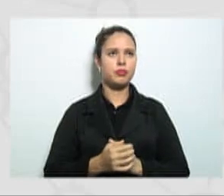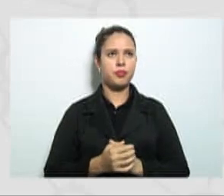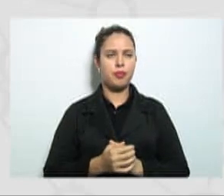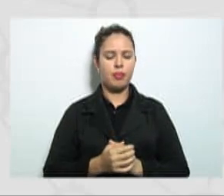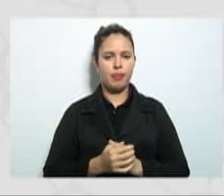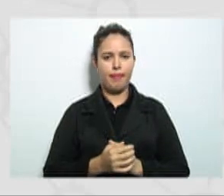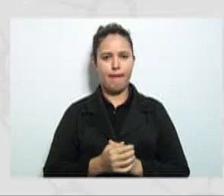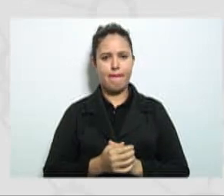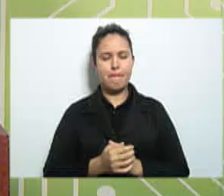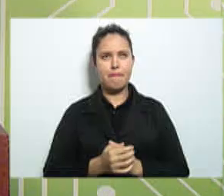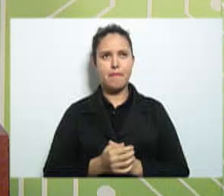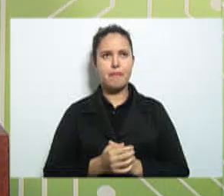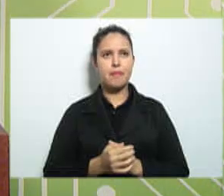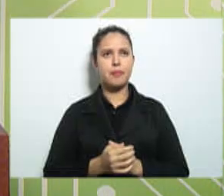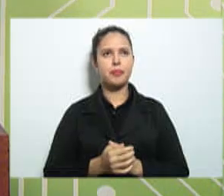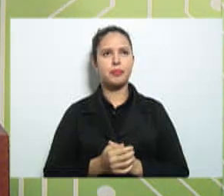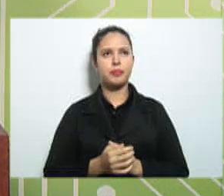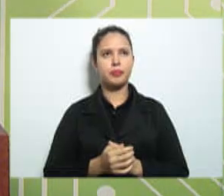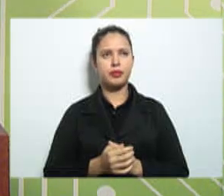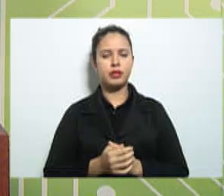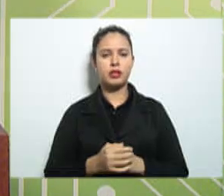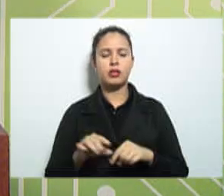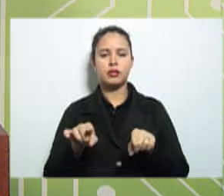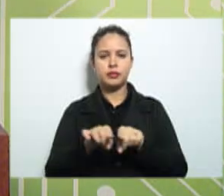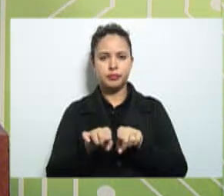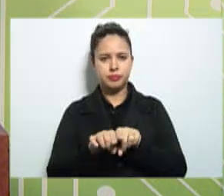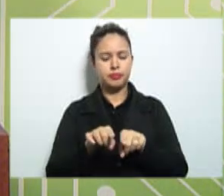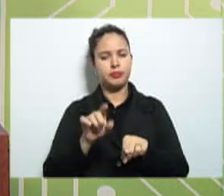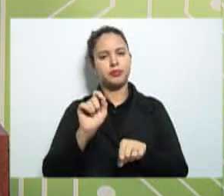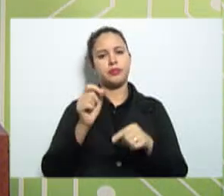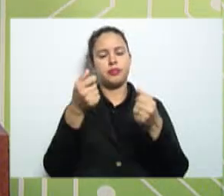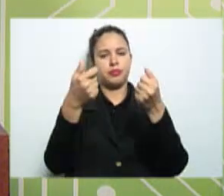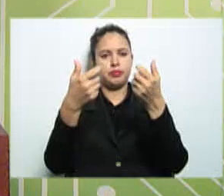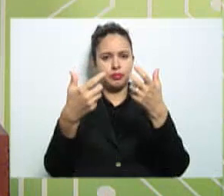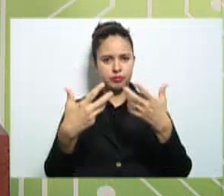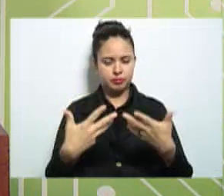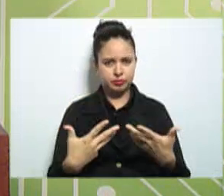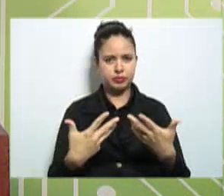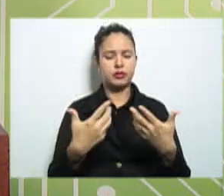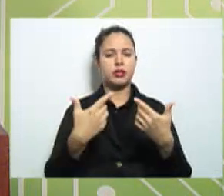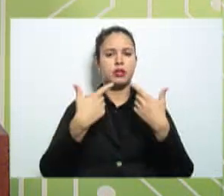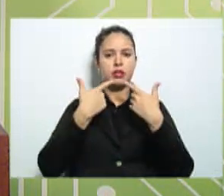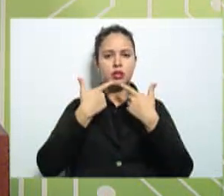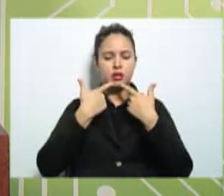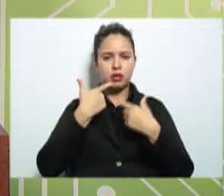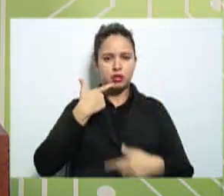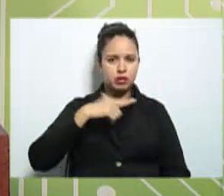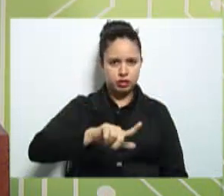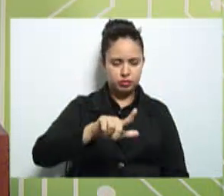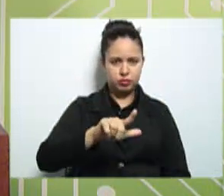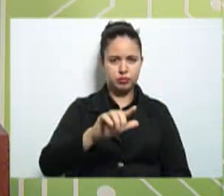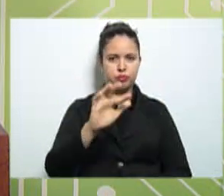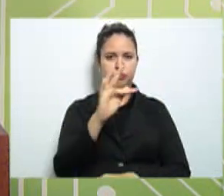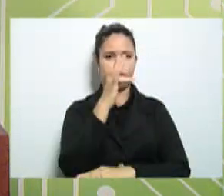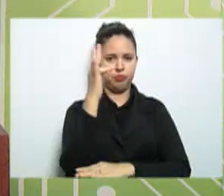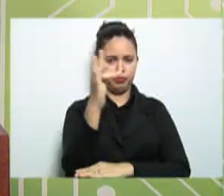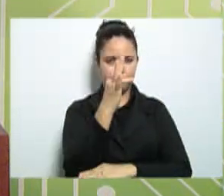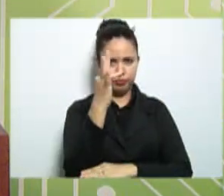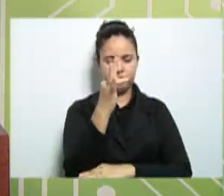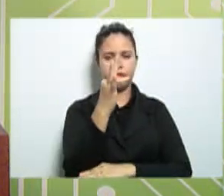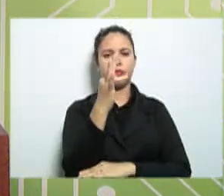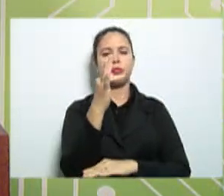Nós também discutimos ao longo da nossa disciplina a questão da língua padrão e da língua não padrão. Porque quando nós